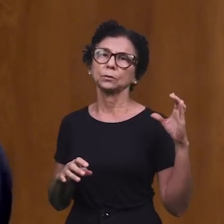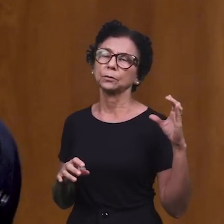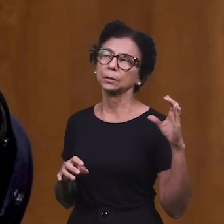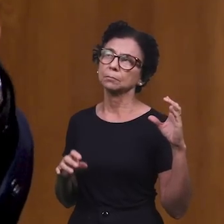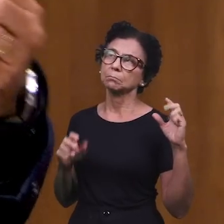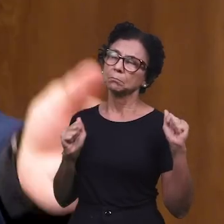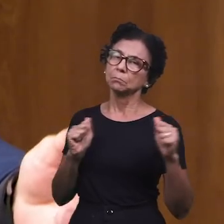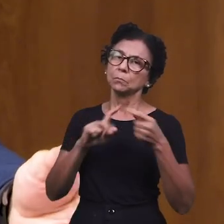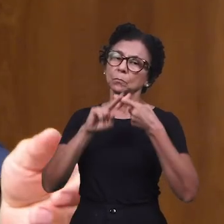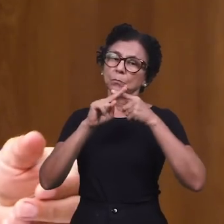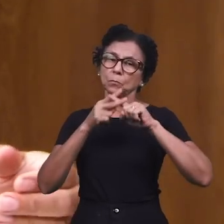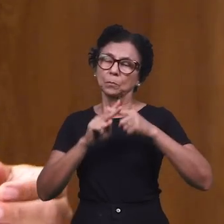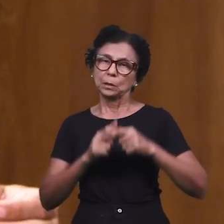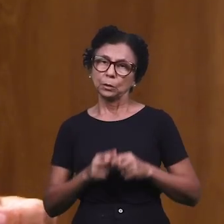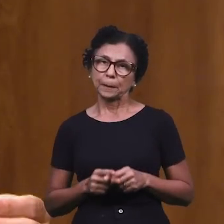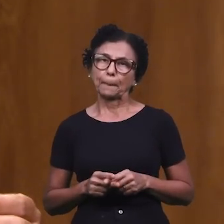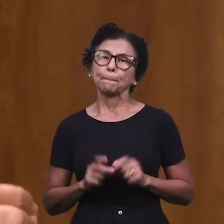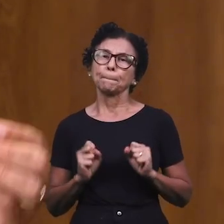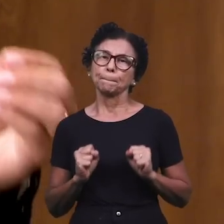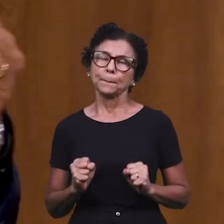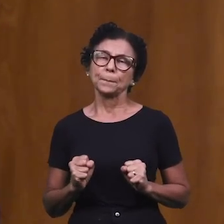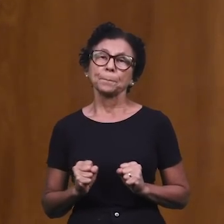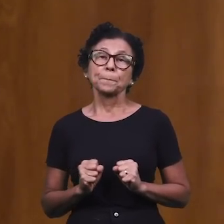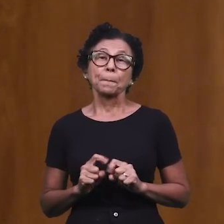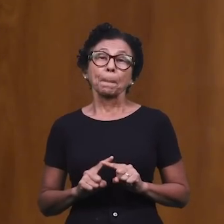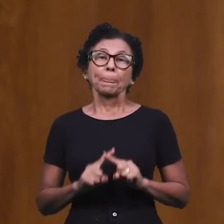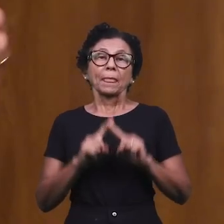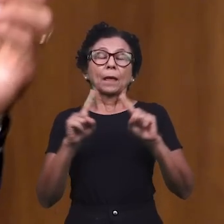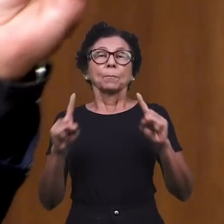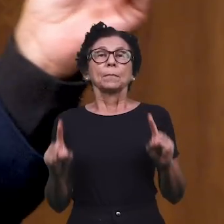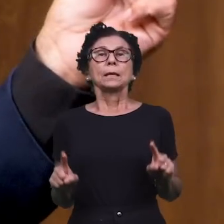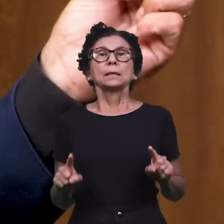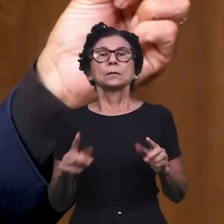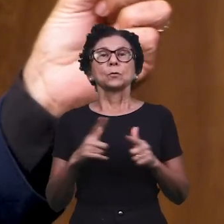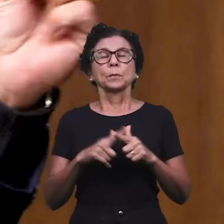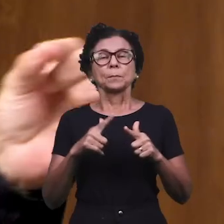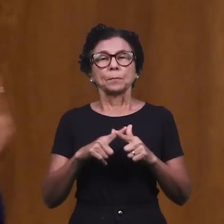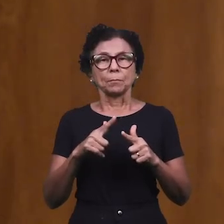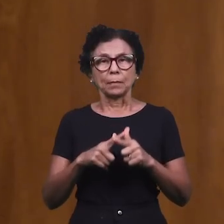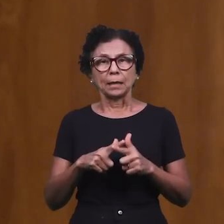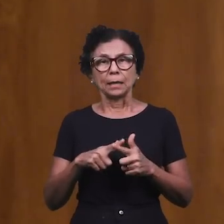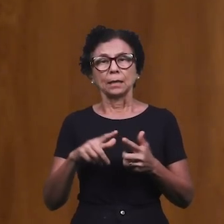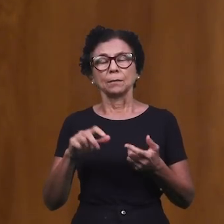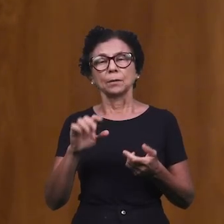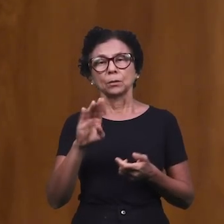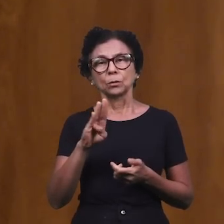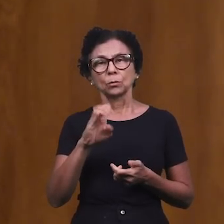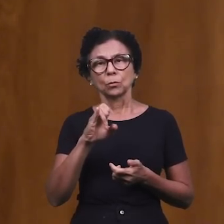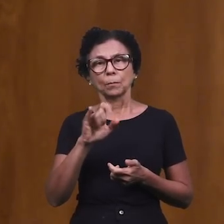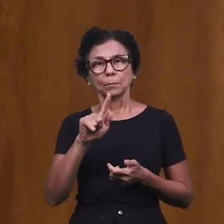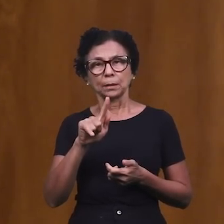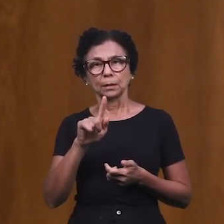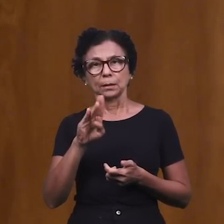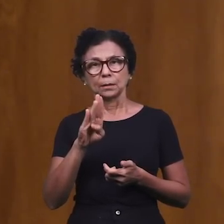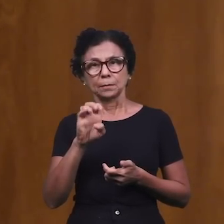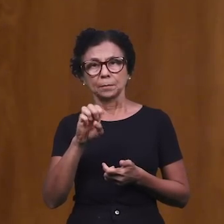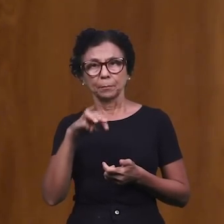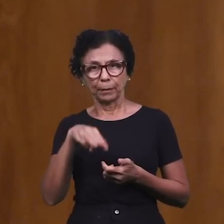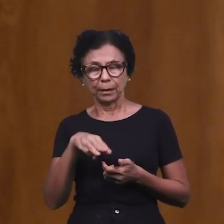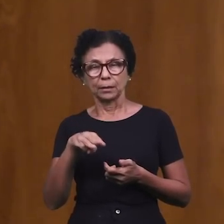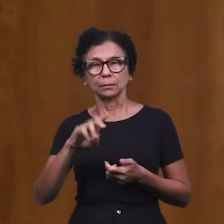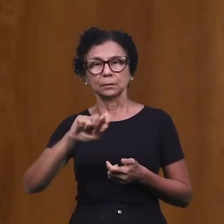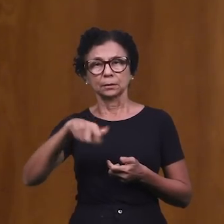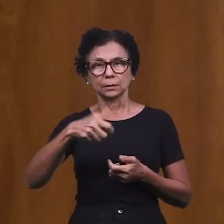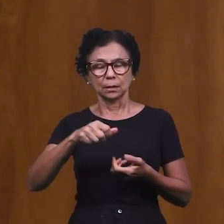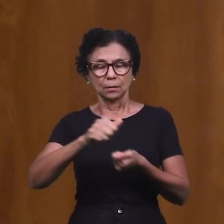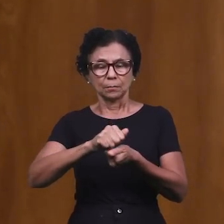alguma coisa que pode melhorar. E um problema do Big Bang, e dentro dessas teorias, é